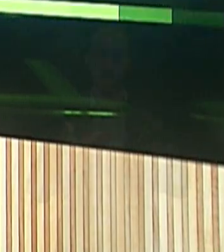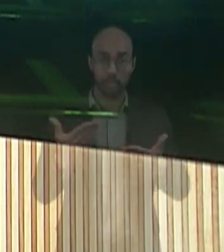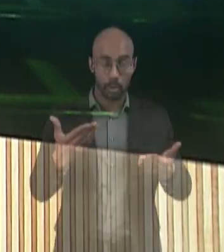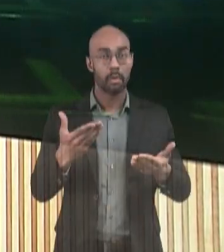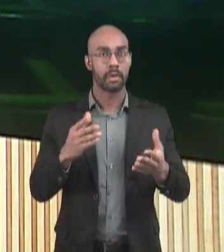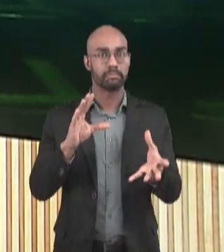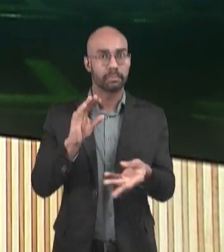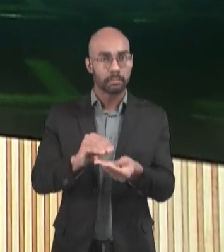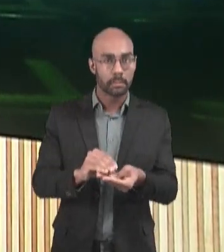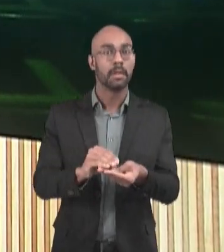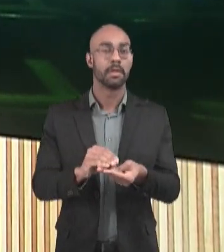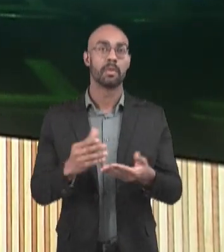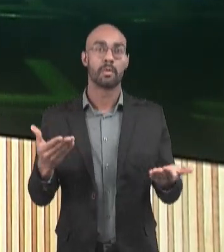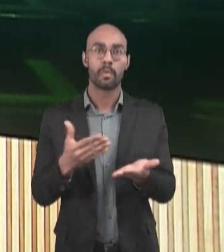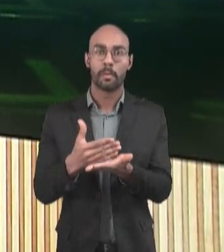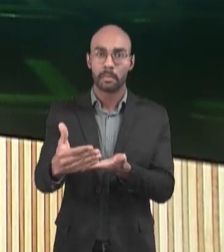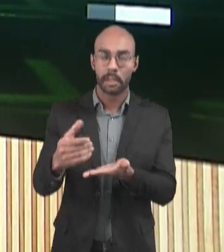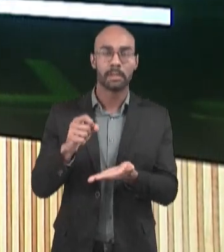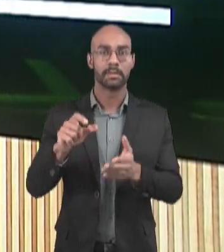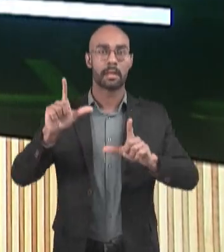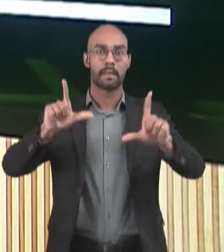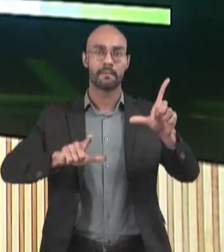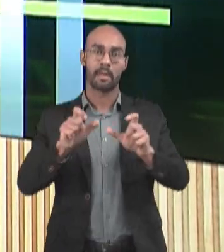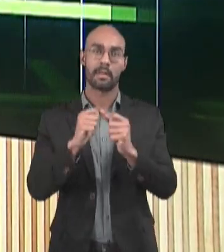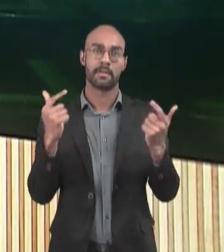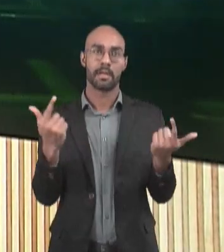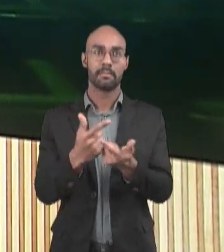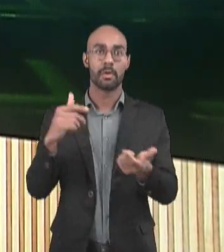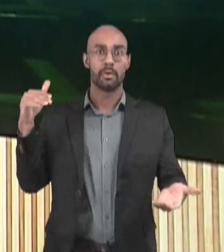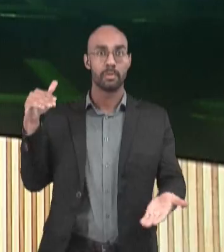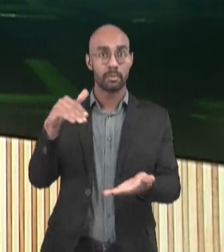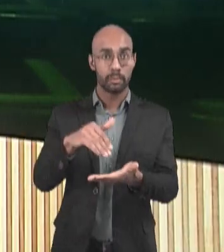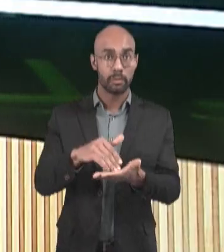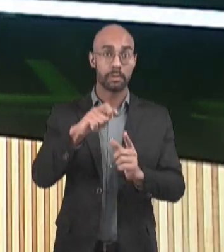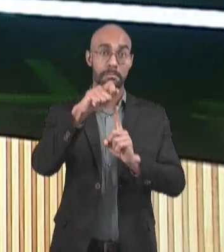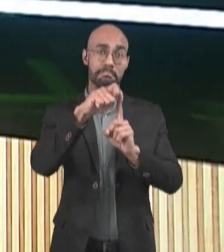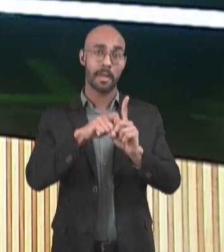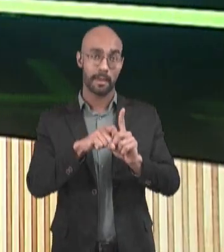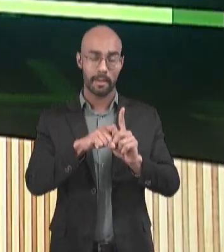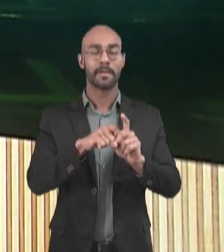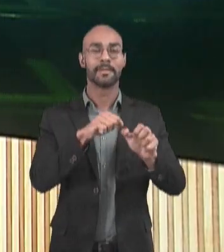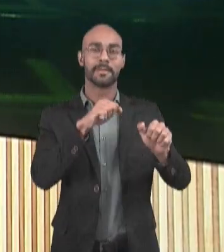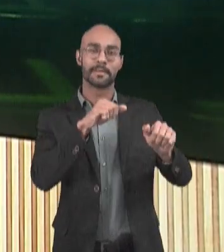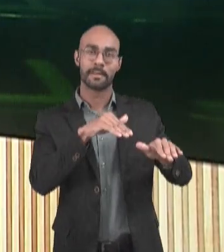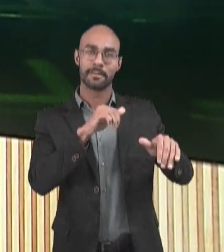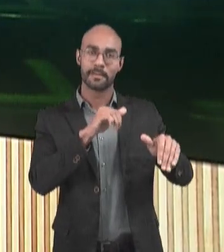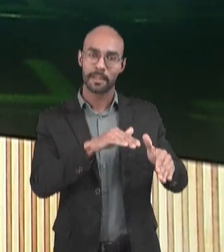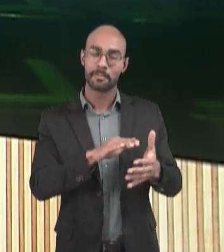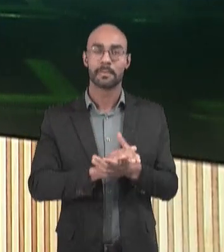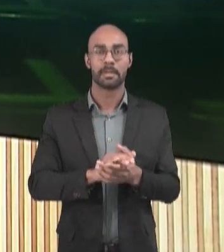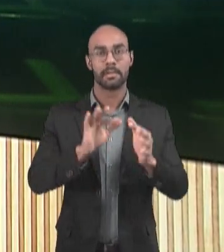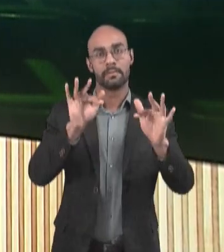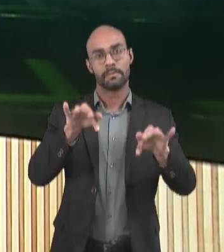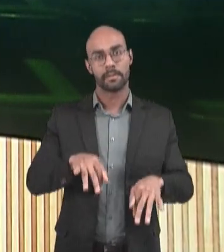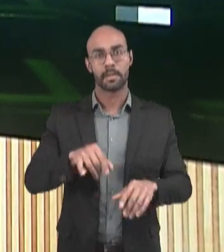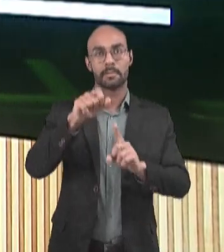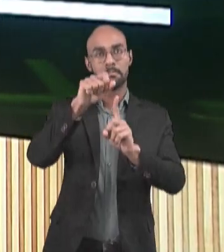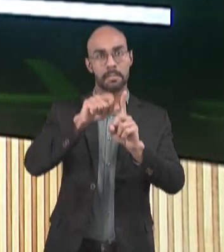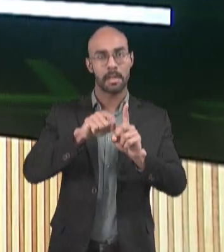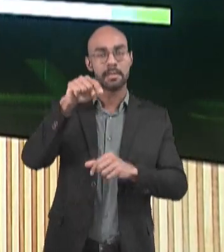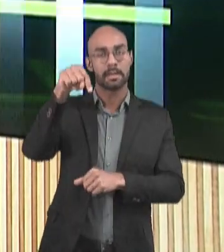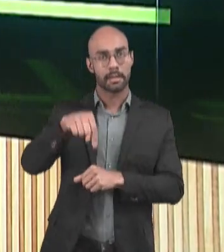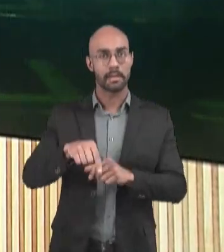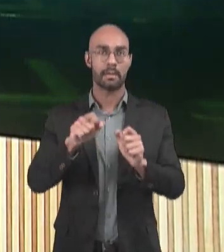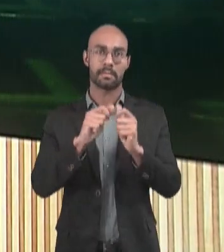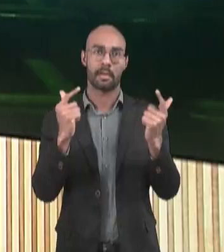Redação final começando aqui na TV Alemes, a última edição deste mês de setembro, encerrando o mês aqui